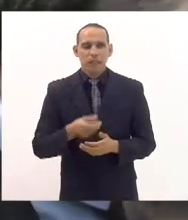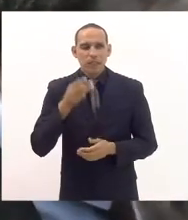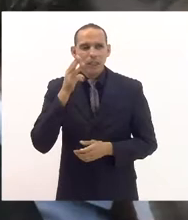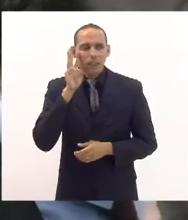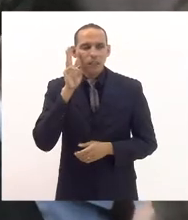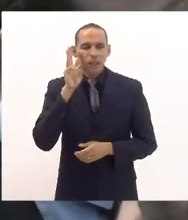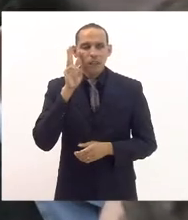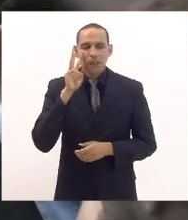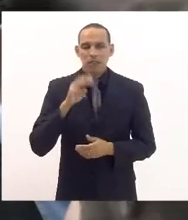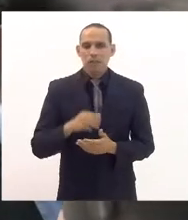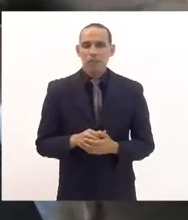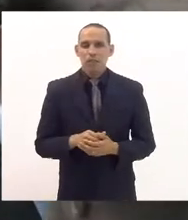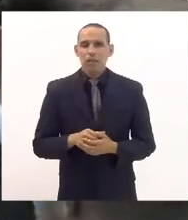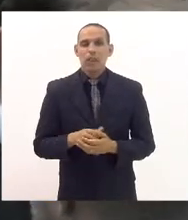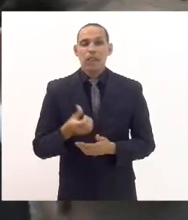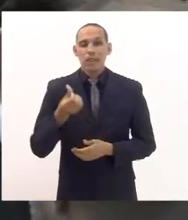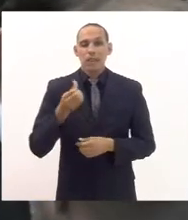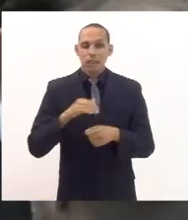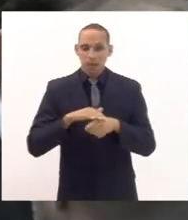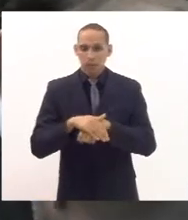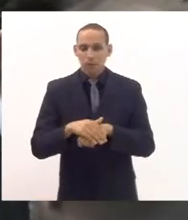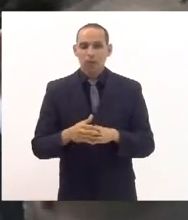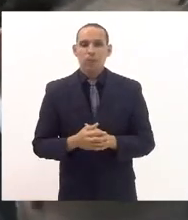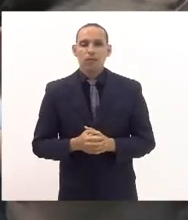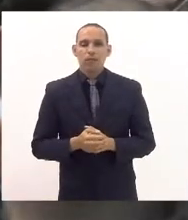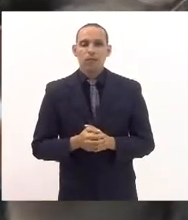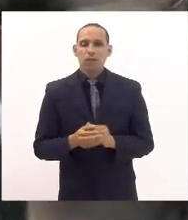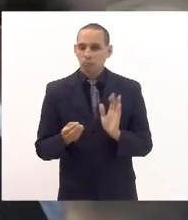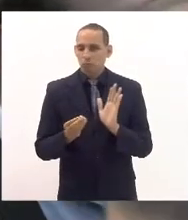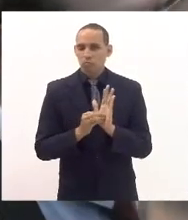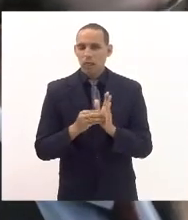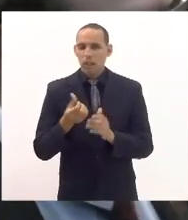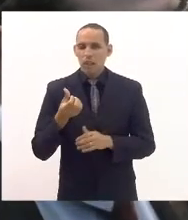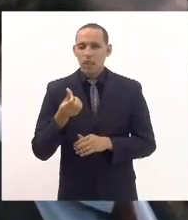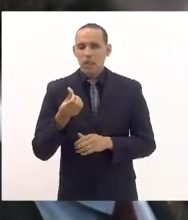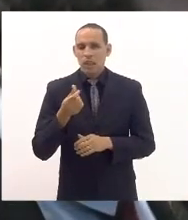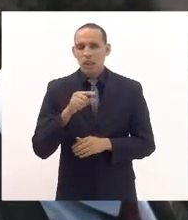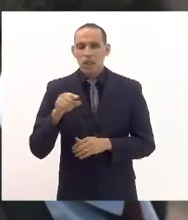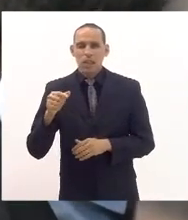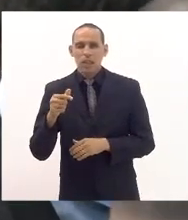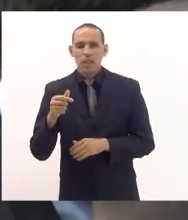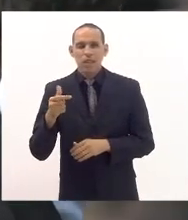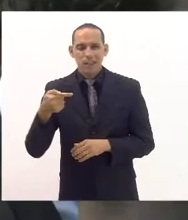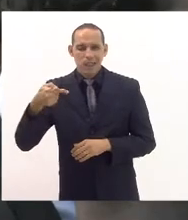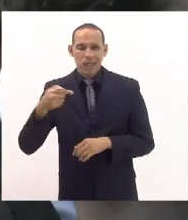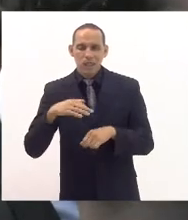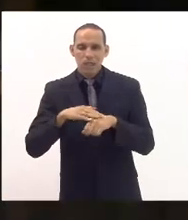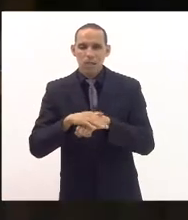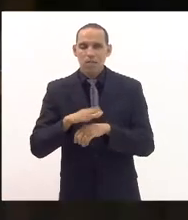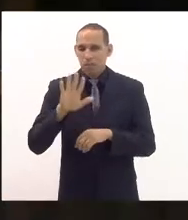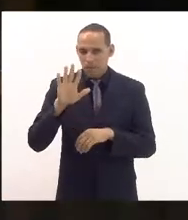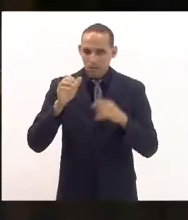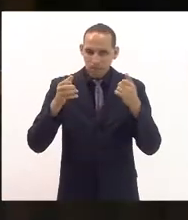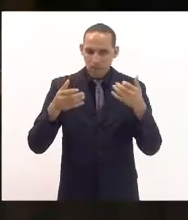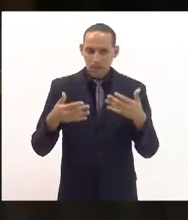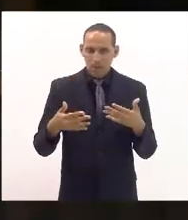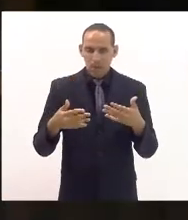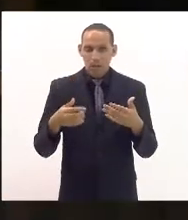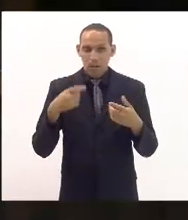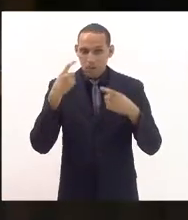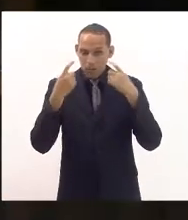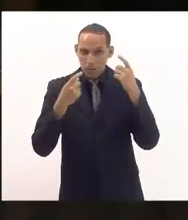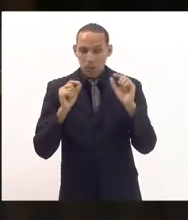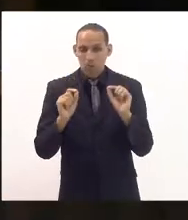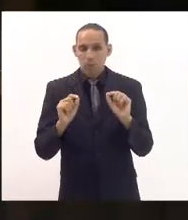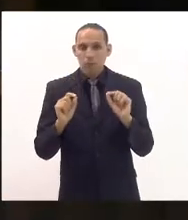terça-feira às 18horas Marca umas 18 ou 19 a gente fazer isso até porque eu curto ficar Qual é a minha